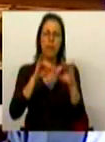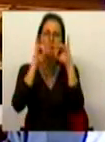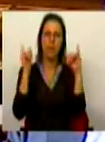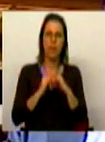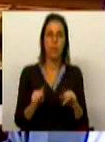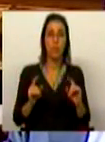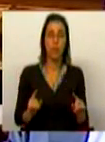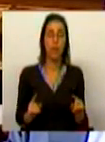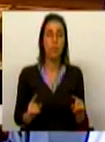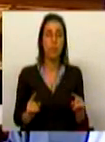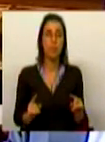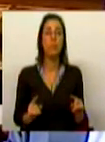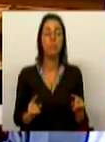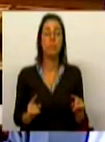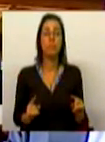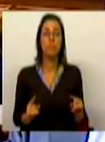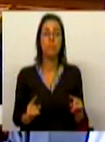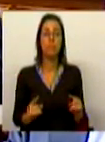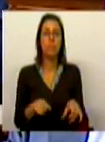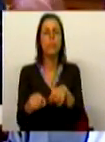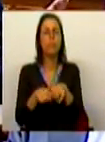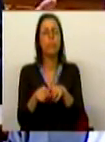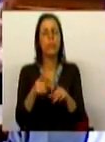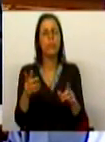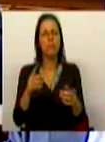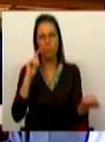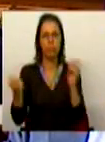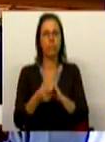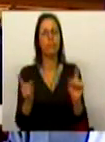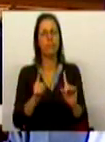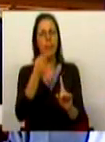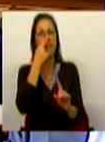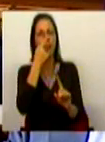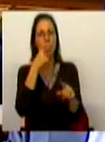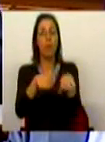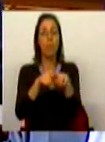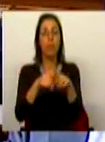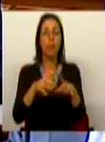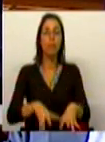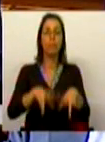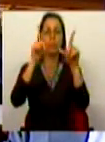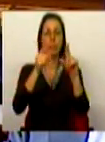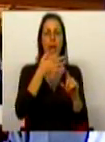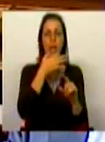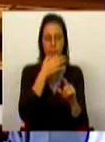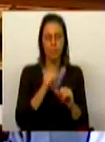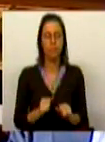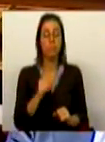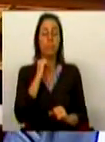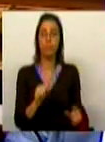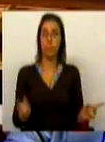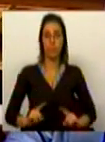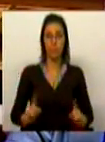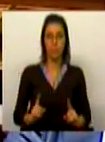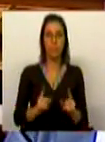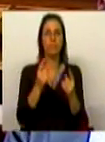internacionais, não cedeu às políticas reacionárias, optou por políticas progressistas. Não cedeu também